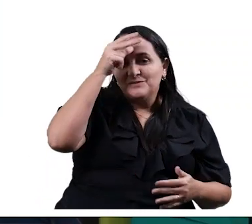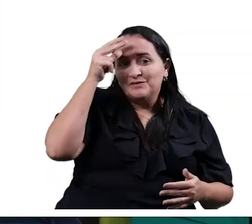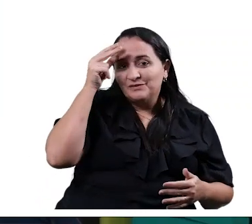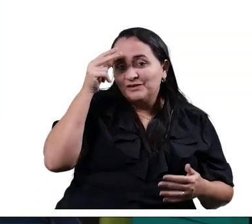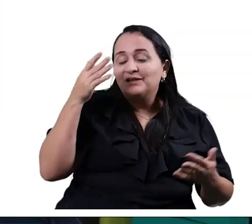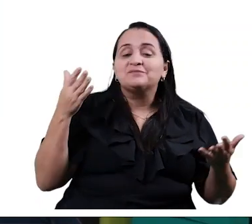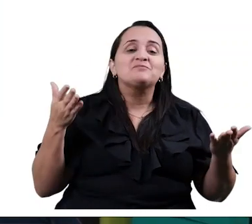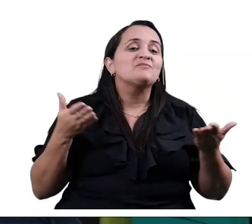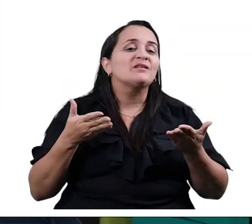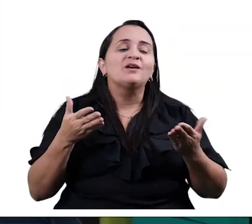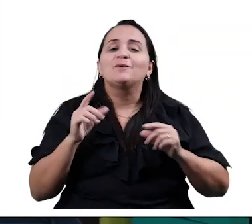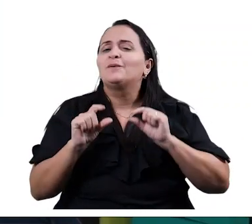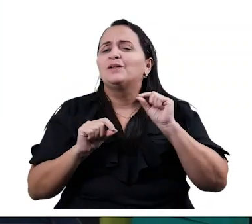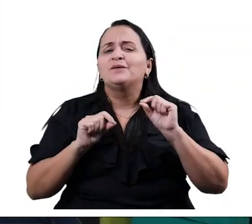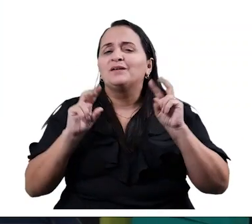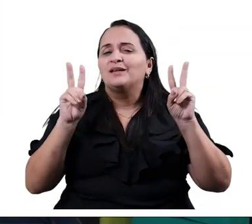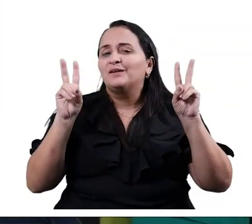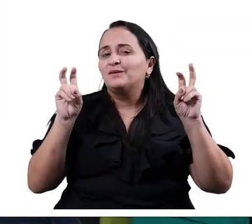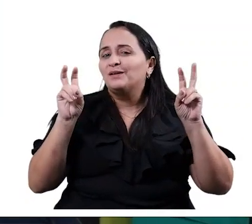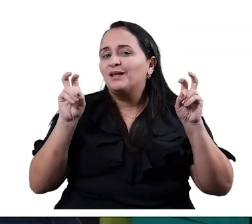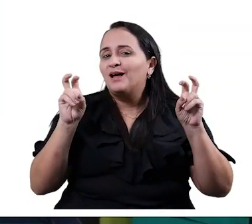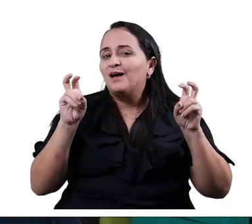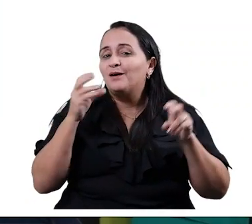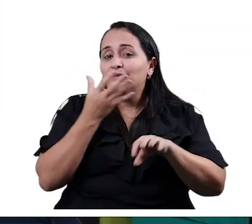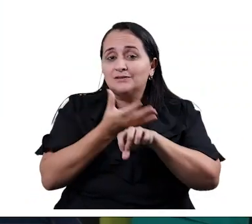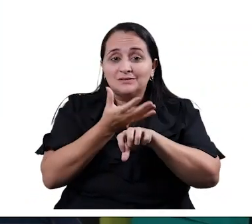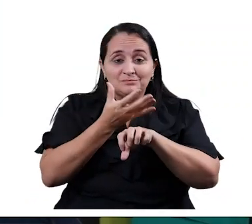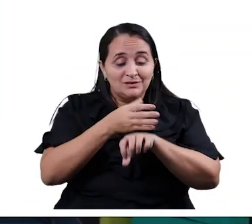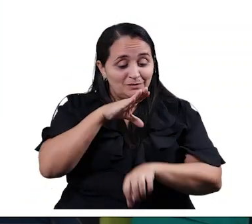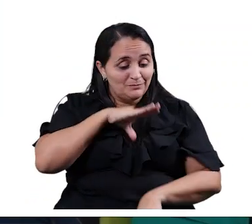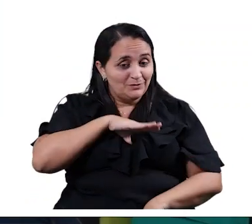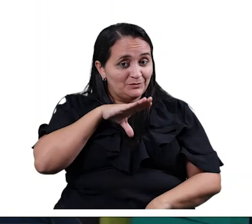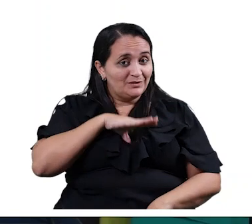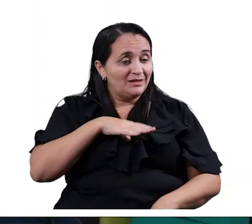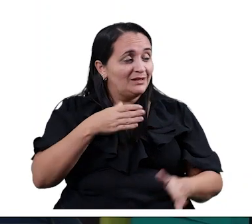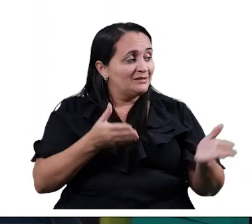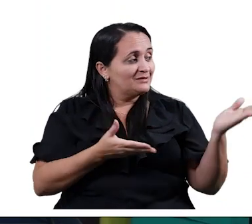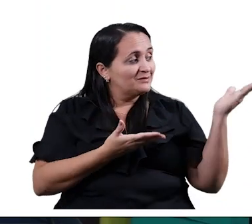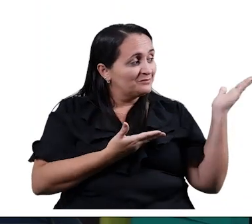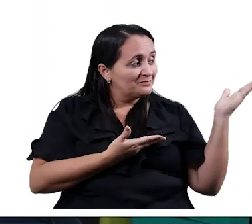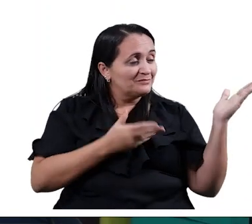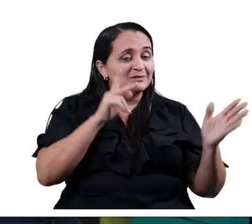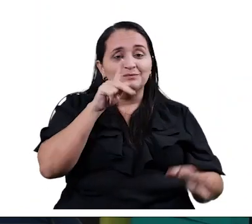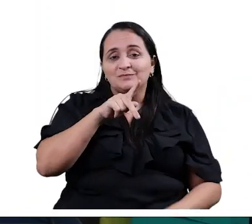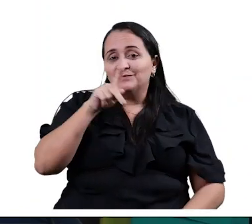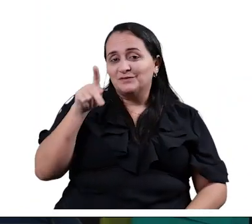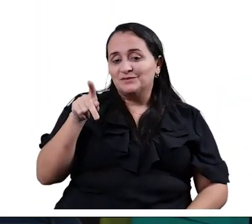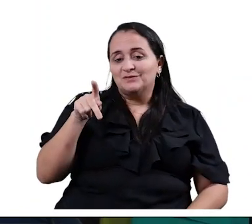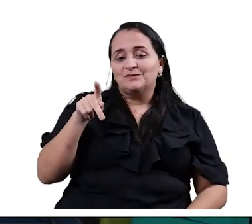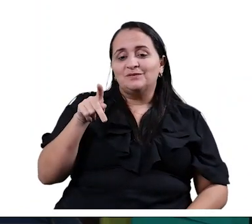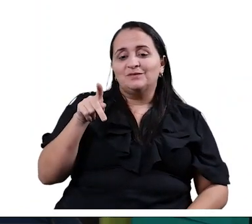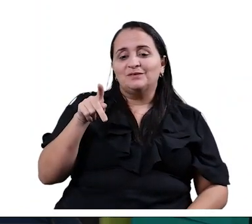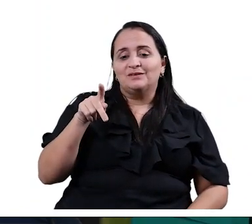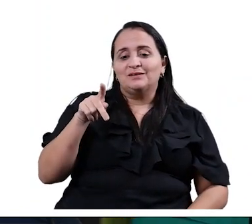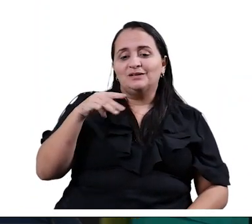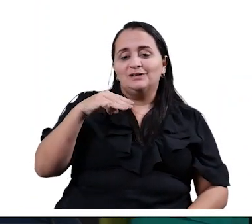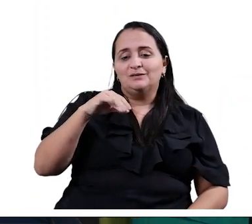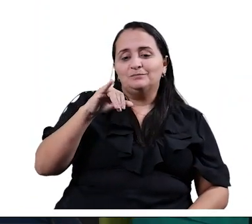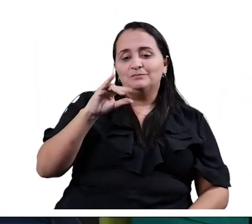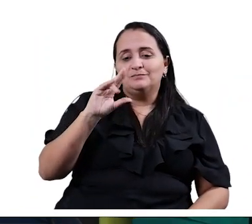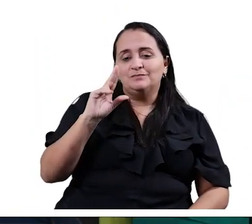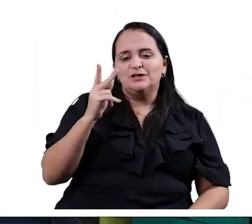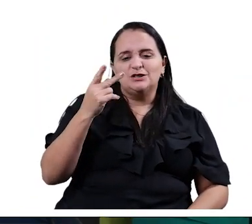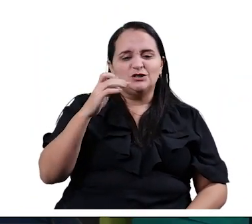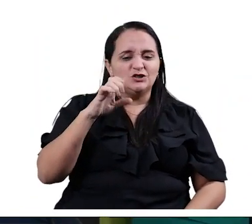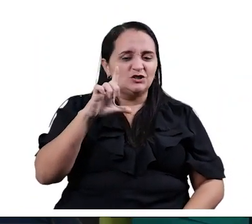a nossa aula de agora é de língua portuguesa com a nossa professora Michele Reis. Tudo bem, Pró? Tudo. Mas olha, a aula não é de